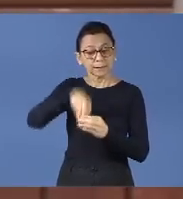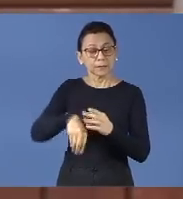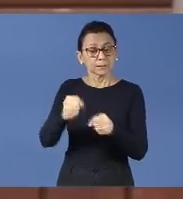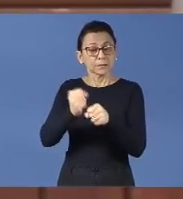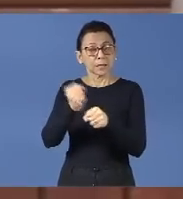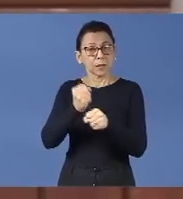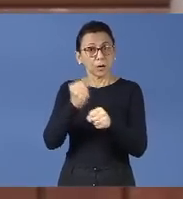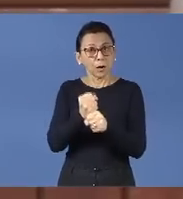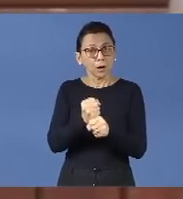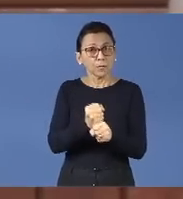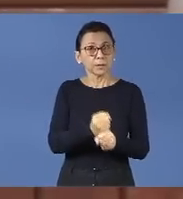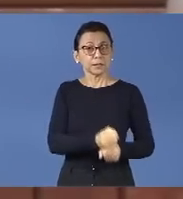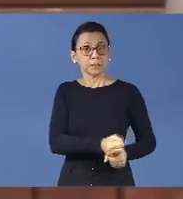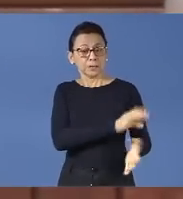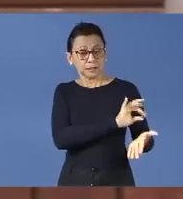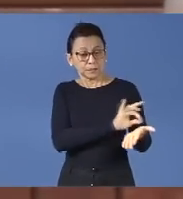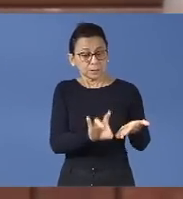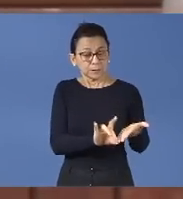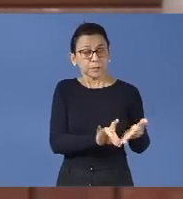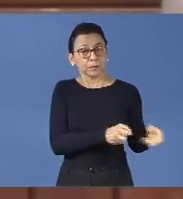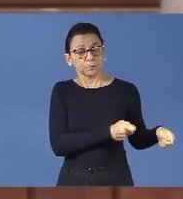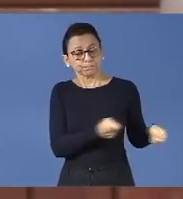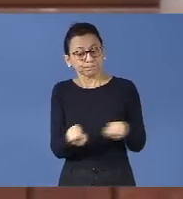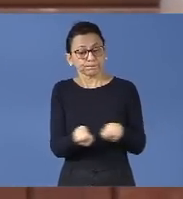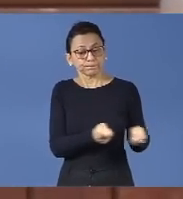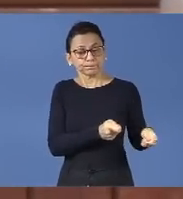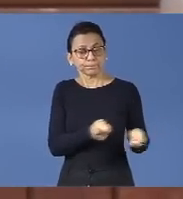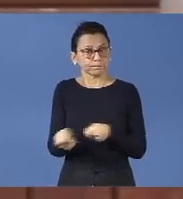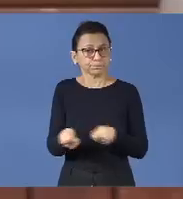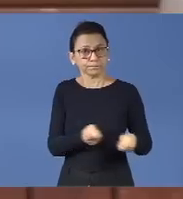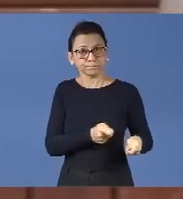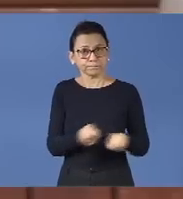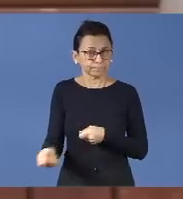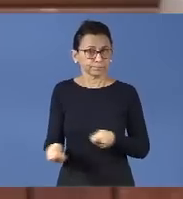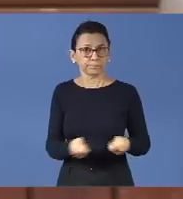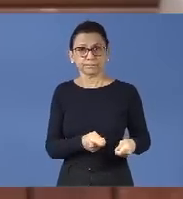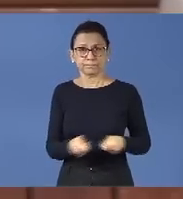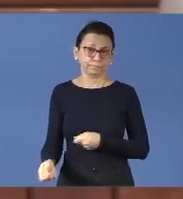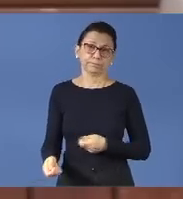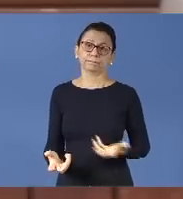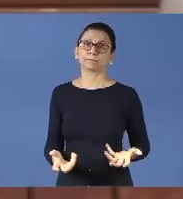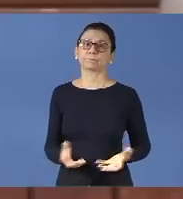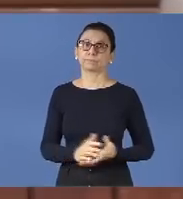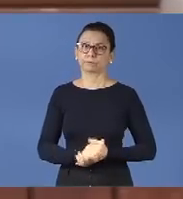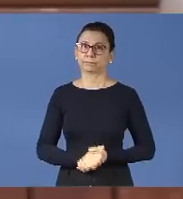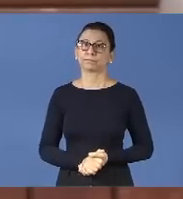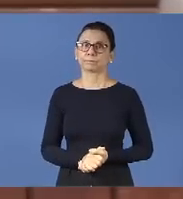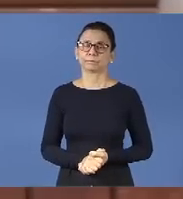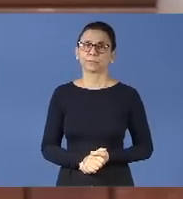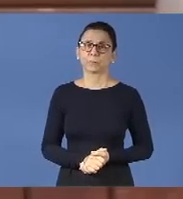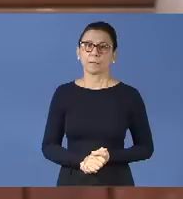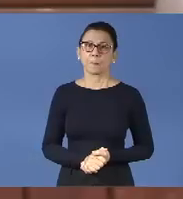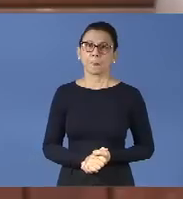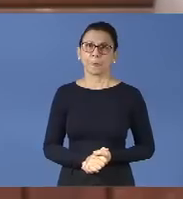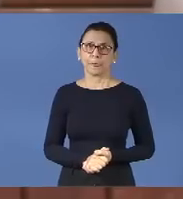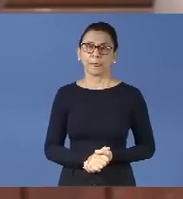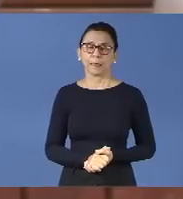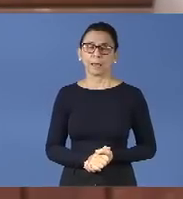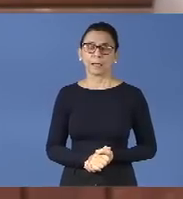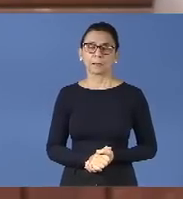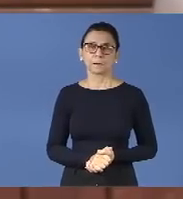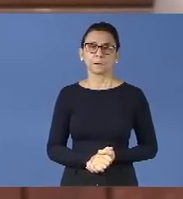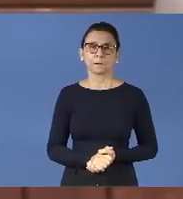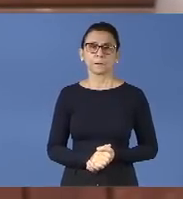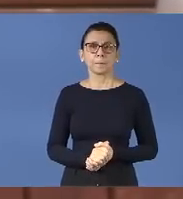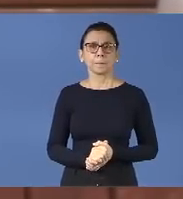aí, necessitando de edificar, mas deixa uma brecha para Tobias, para botar os móveis lá dentro.